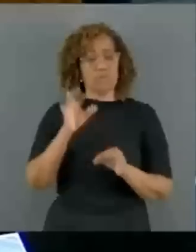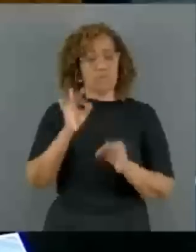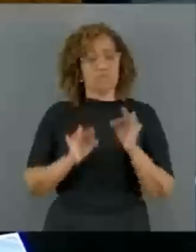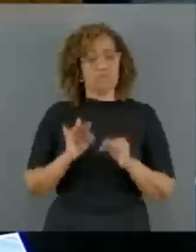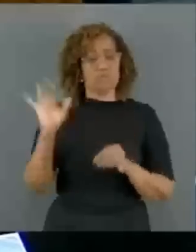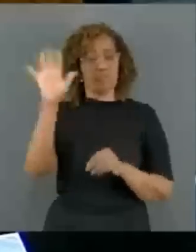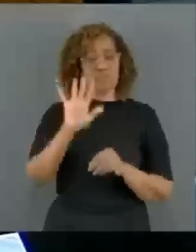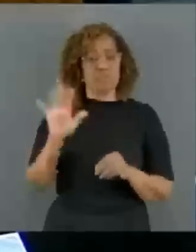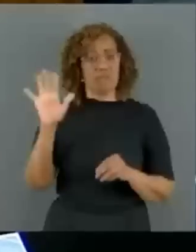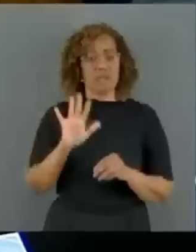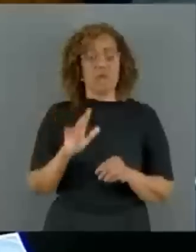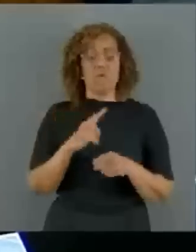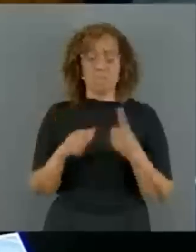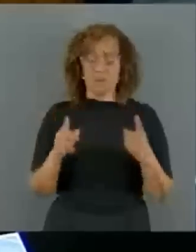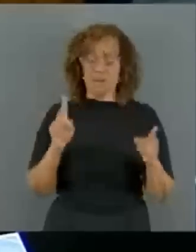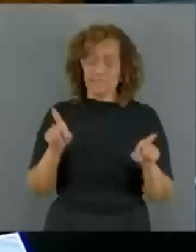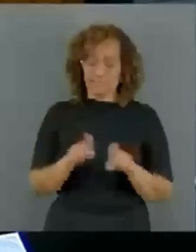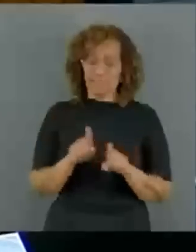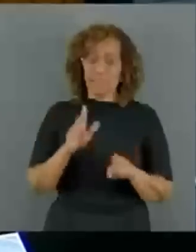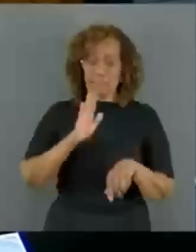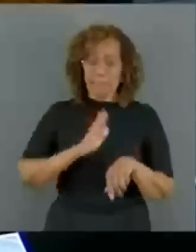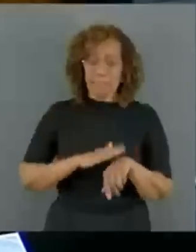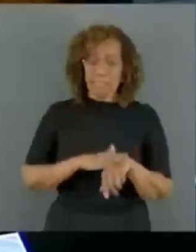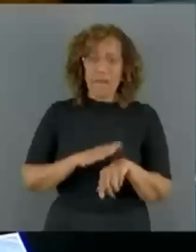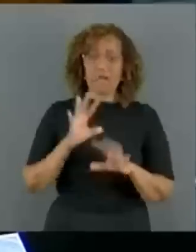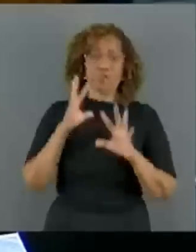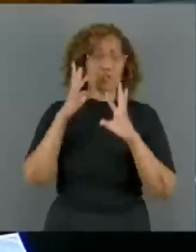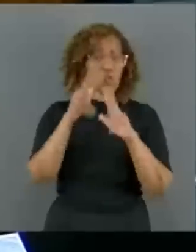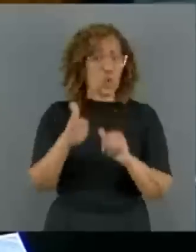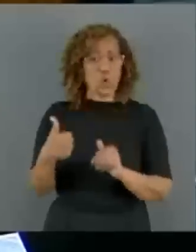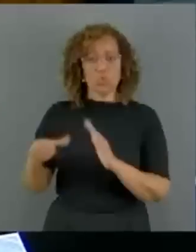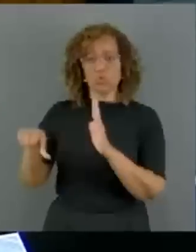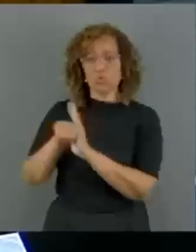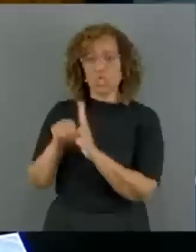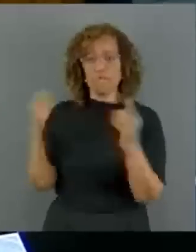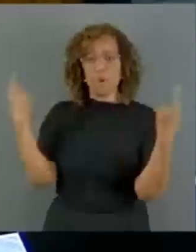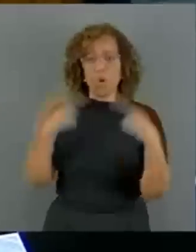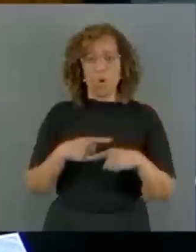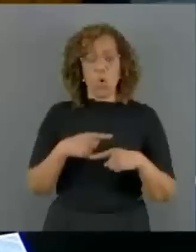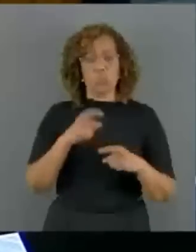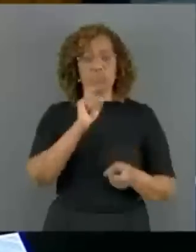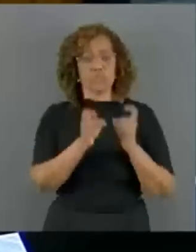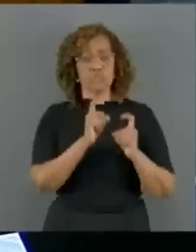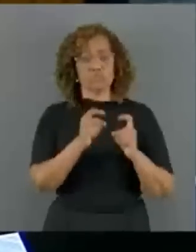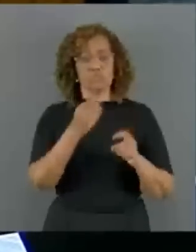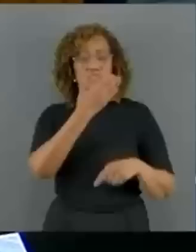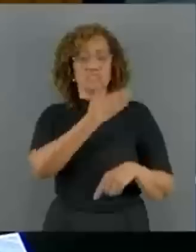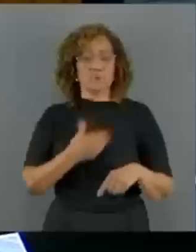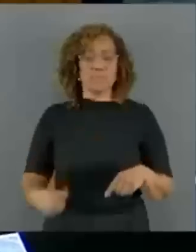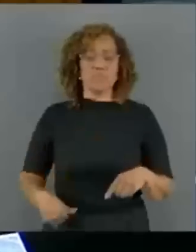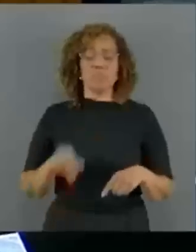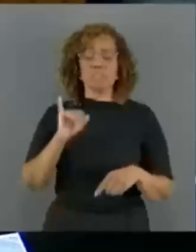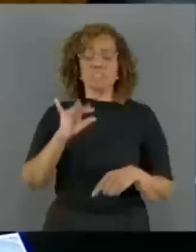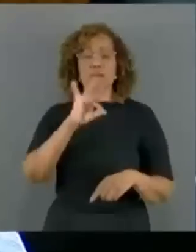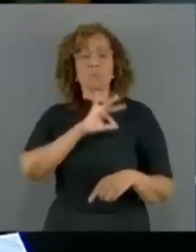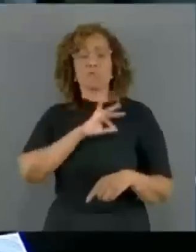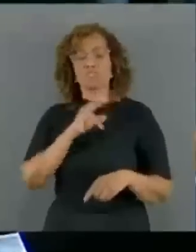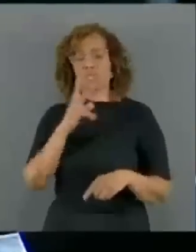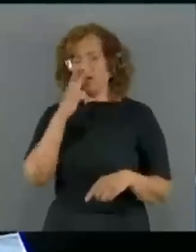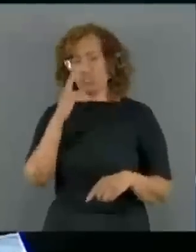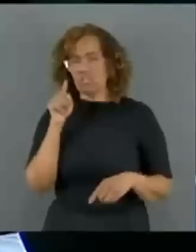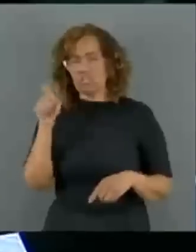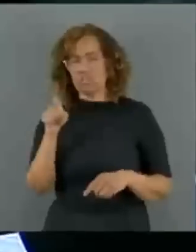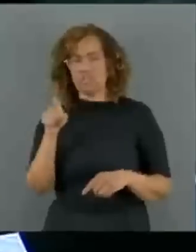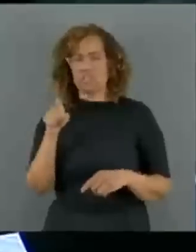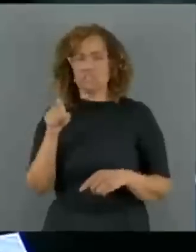isso. E digo mais, quando coloca aqui todos os crimes contra a administração pública, uma pessoa que, se o policial achar que você está